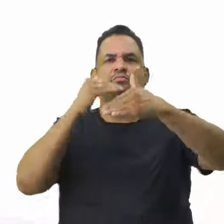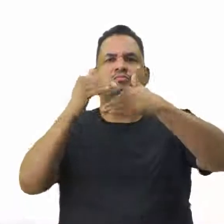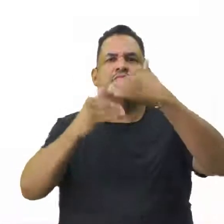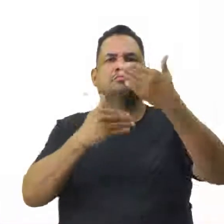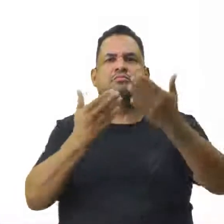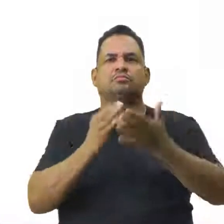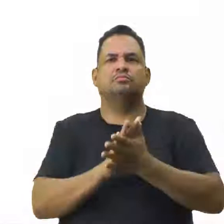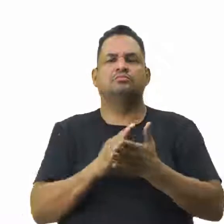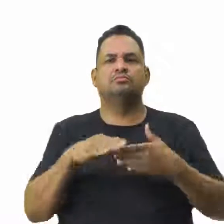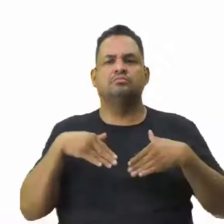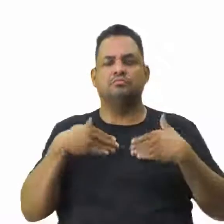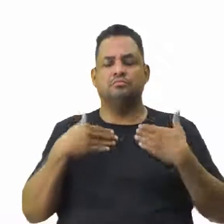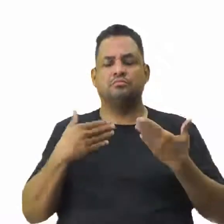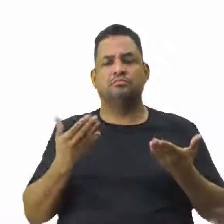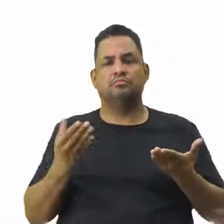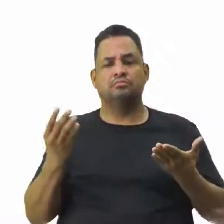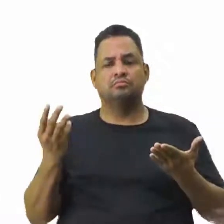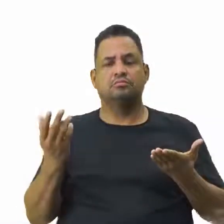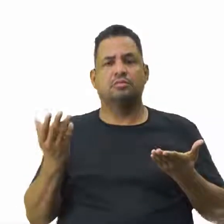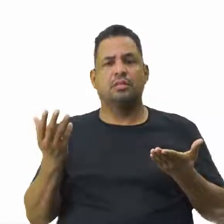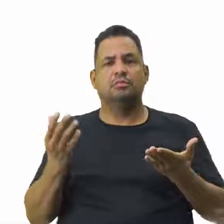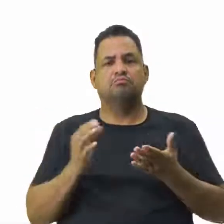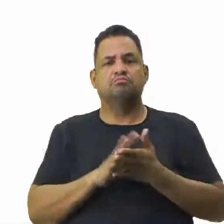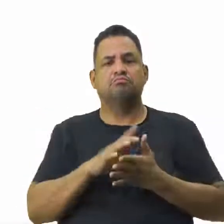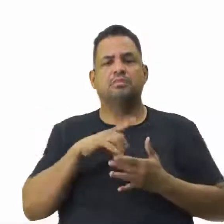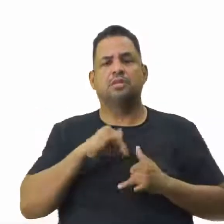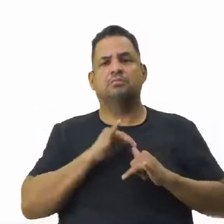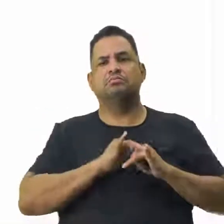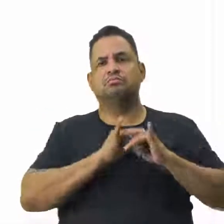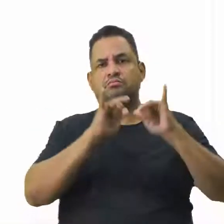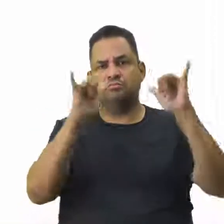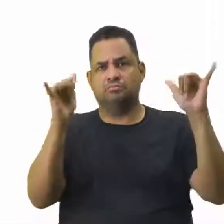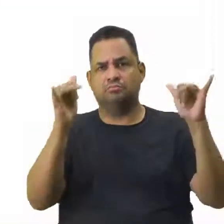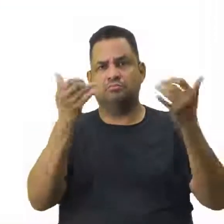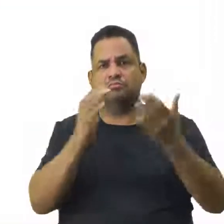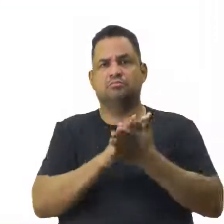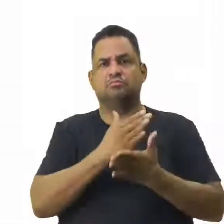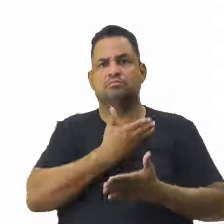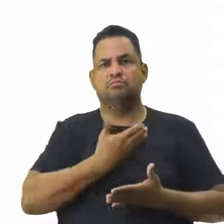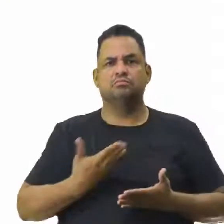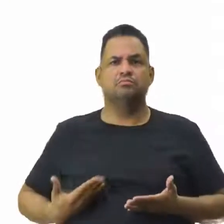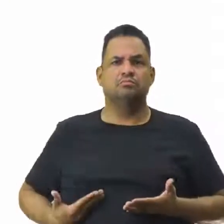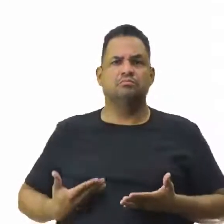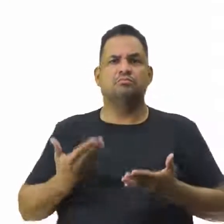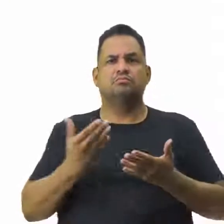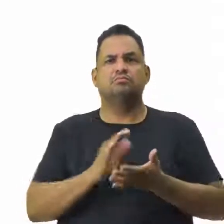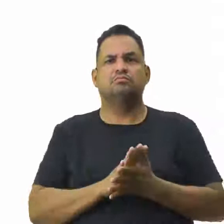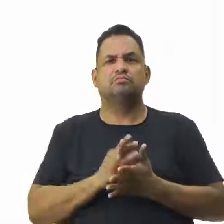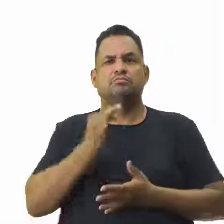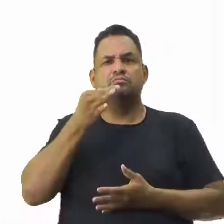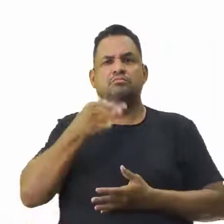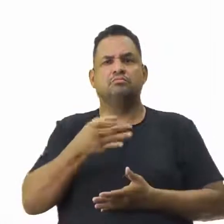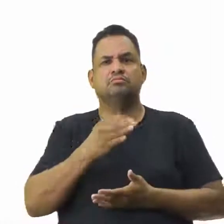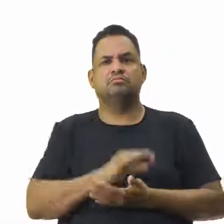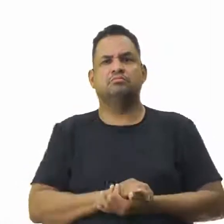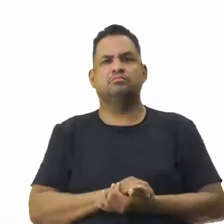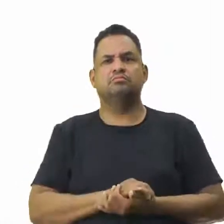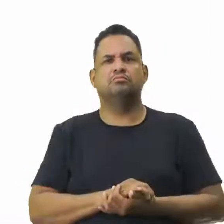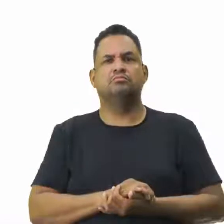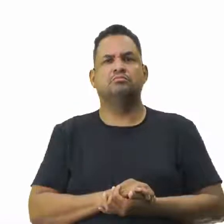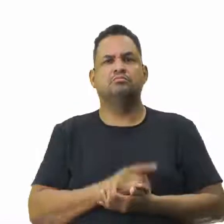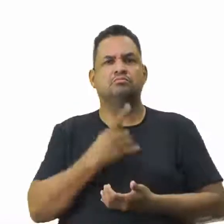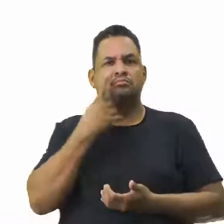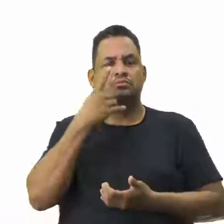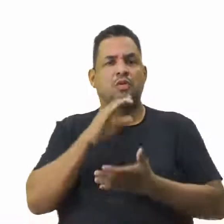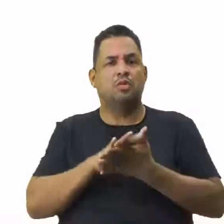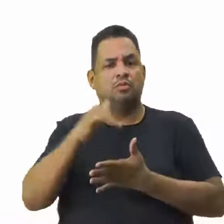no qual você tem uma propaganda, ó, do governo, ó, certo? Olha aqui, ó, olha o boizinho aqui,